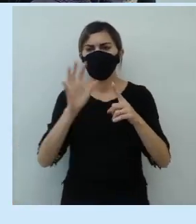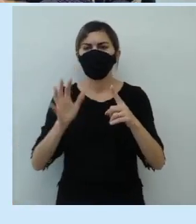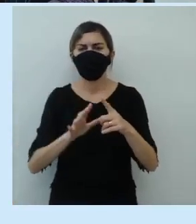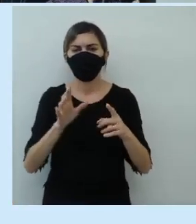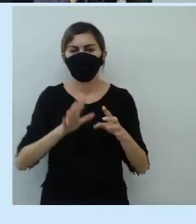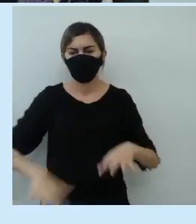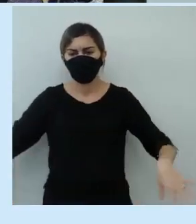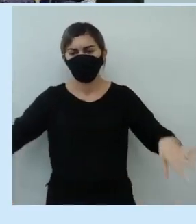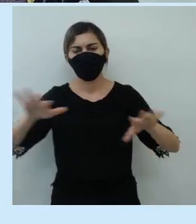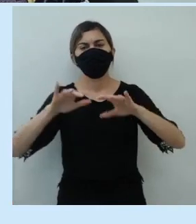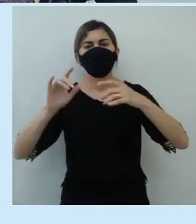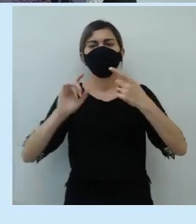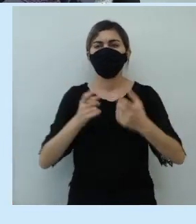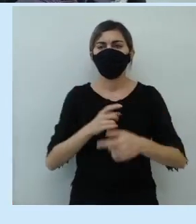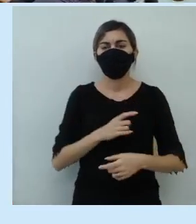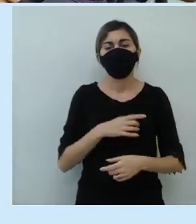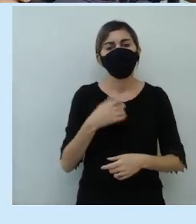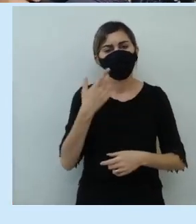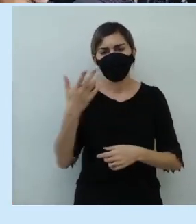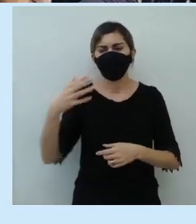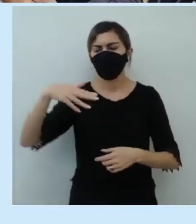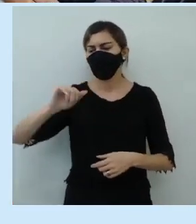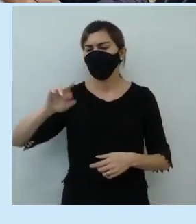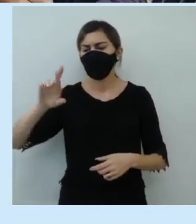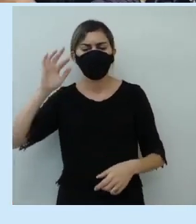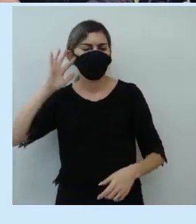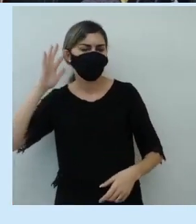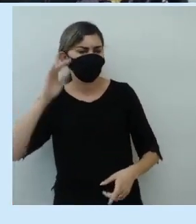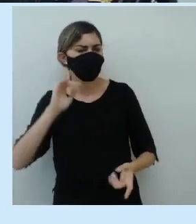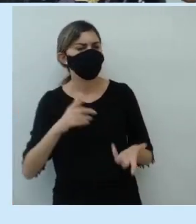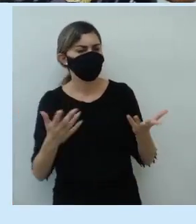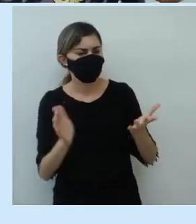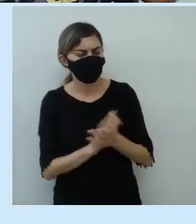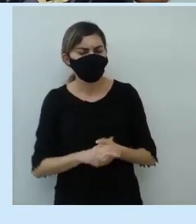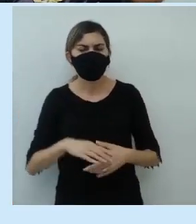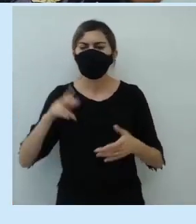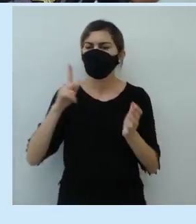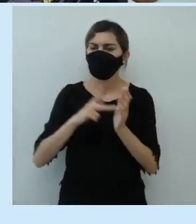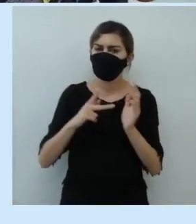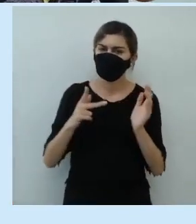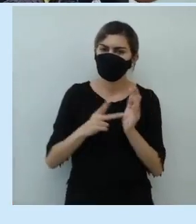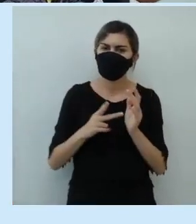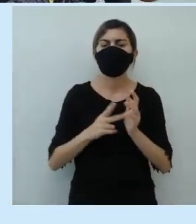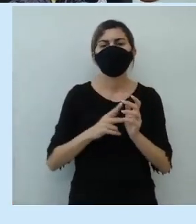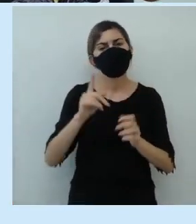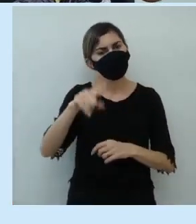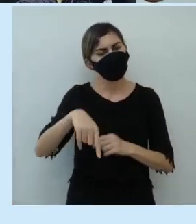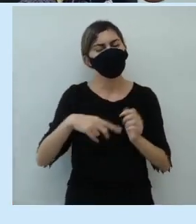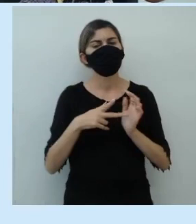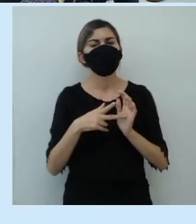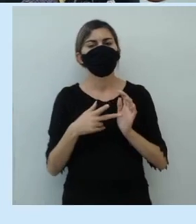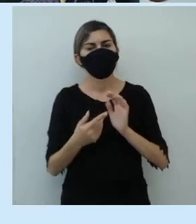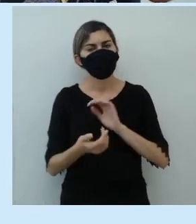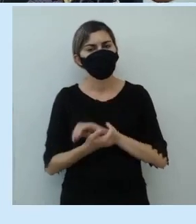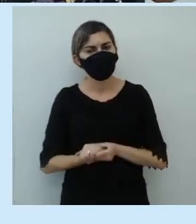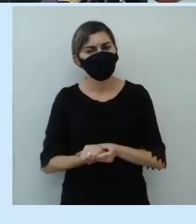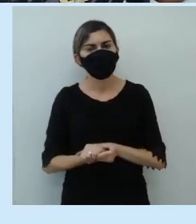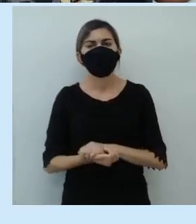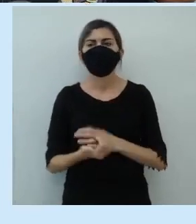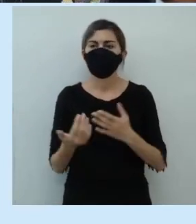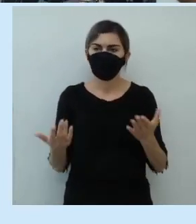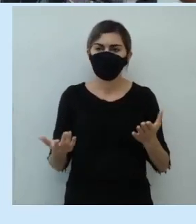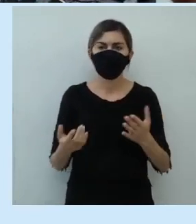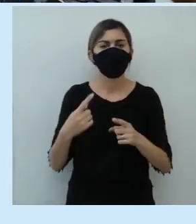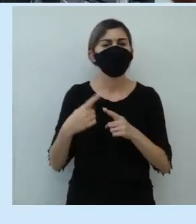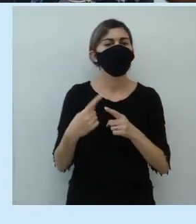nos seus interlocutores, né? Aí o marreco refletiu e disse: puxa, é verdade, é isso mesmo, né?